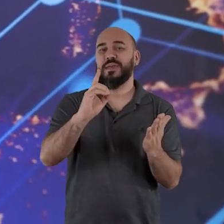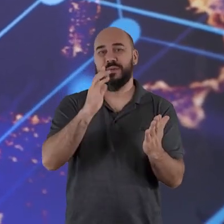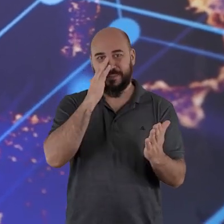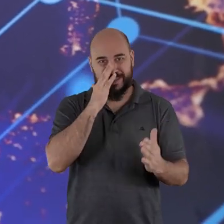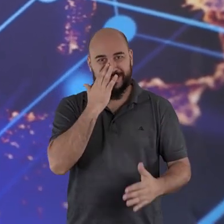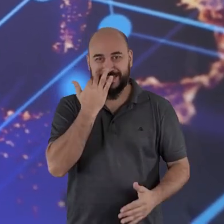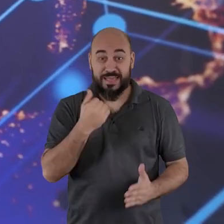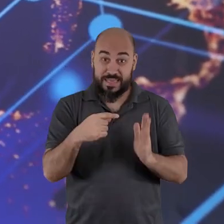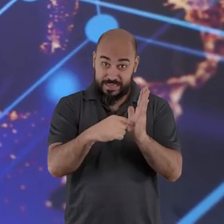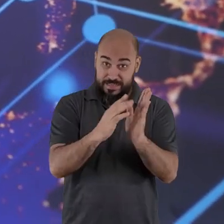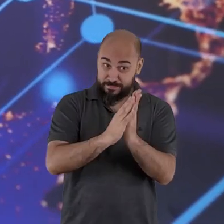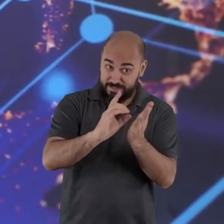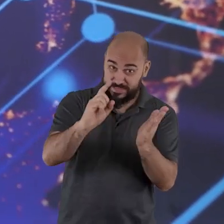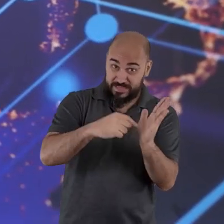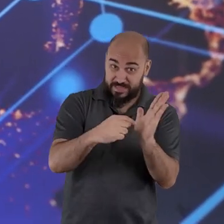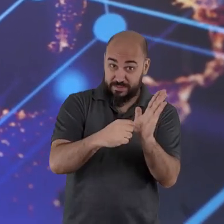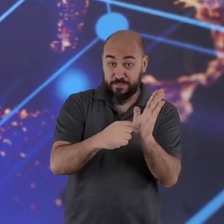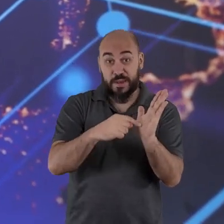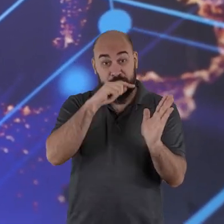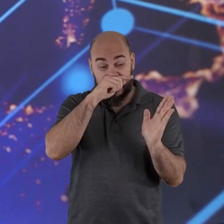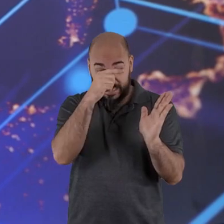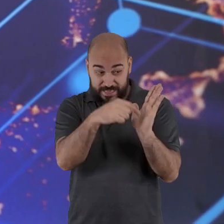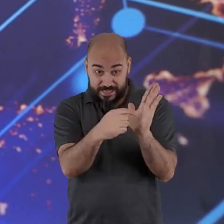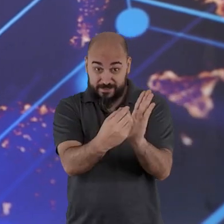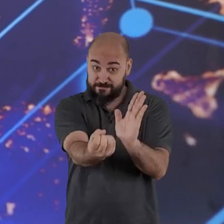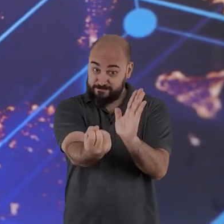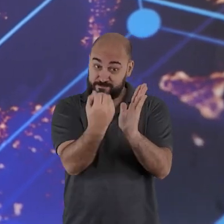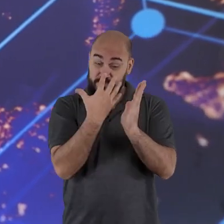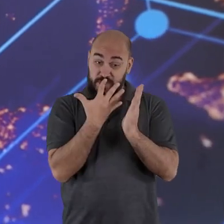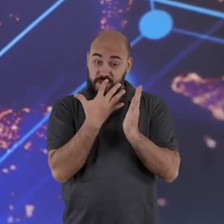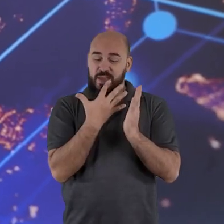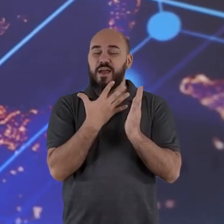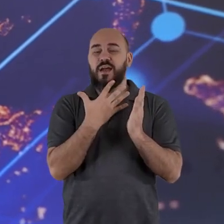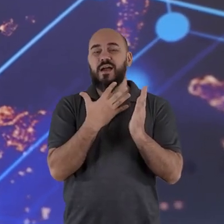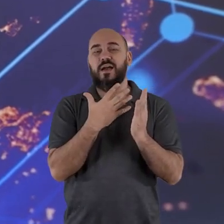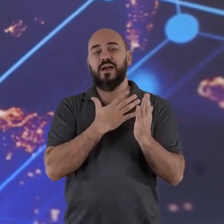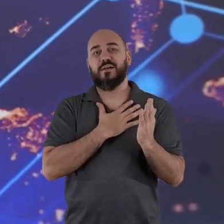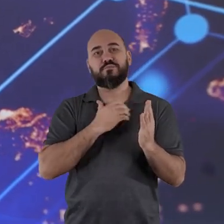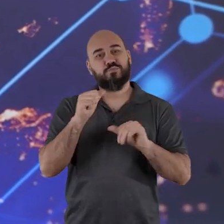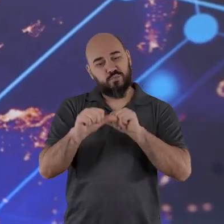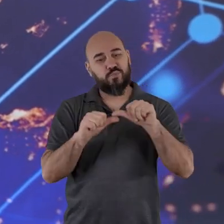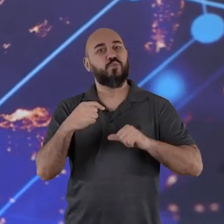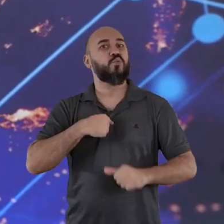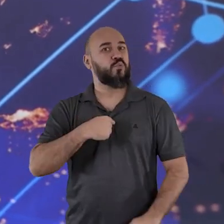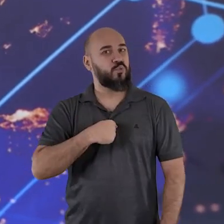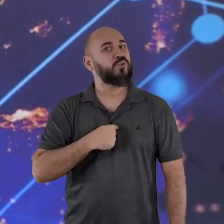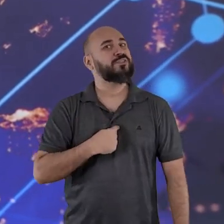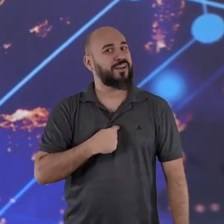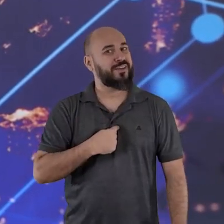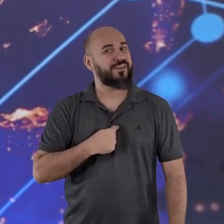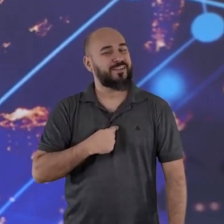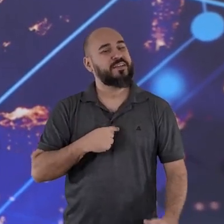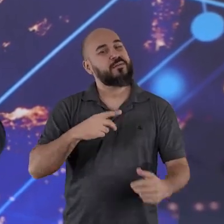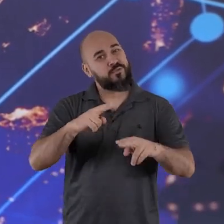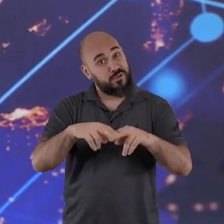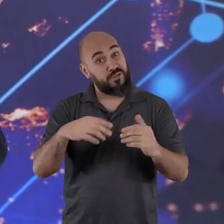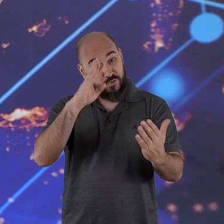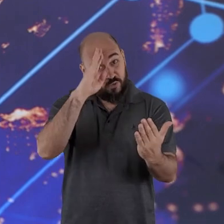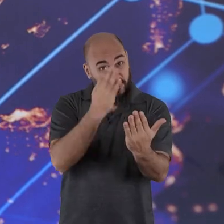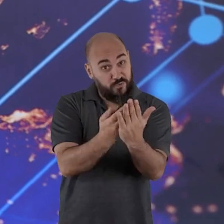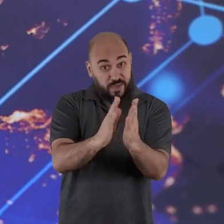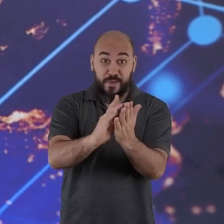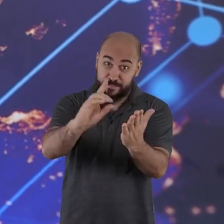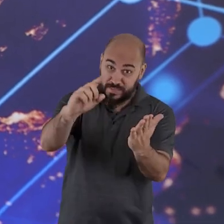Esta palavra que jamais volta vazia. Por isso você pode confiar, porque este livro aqui que eu tenho nas minhas mãos, a